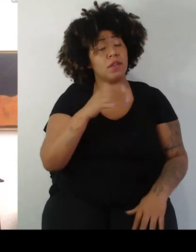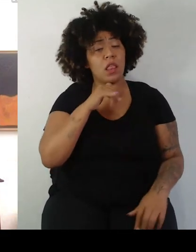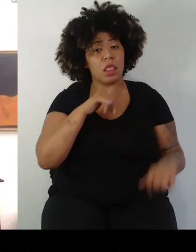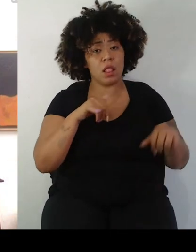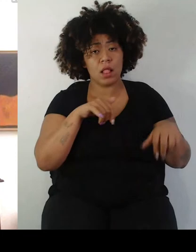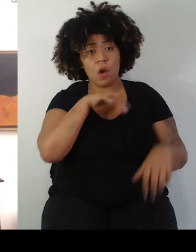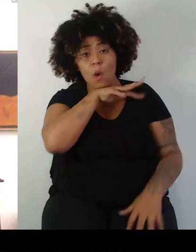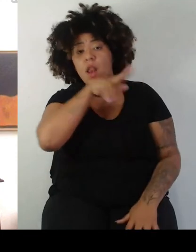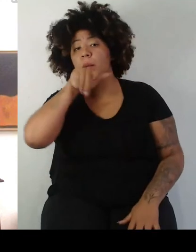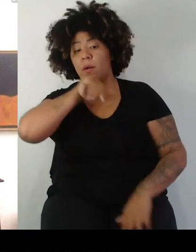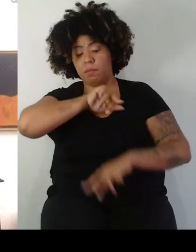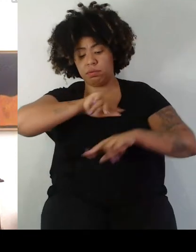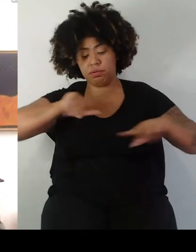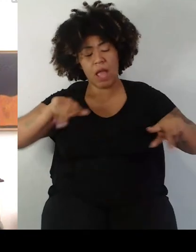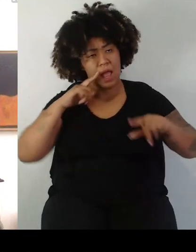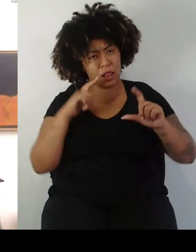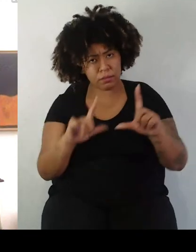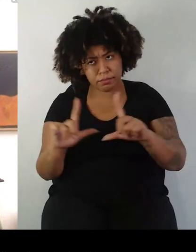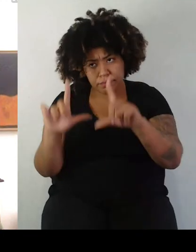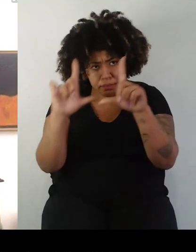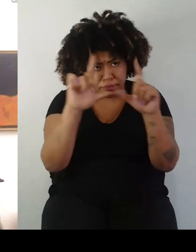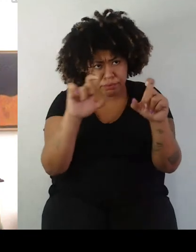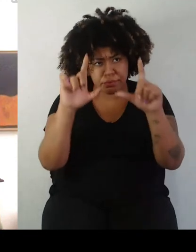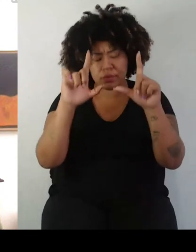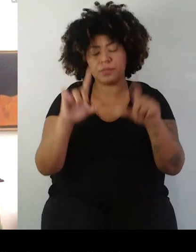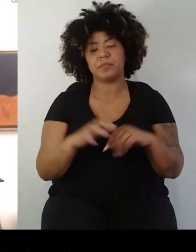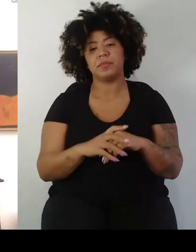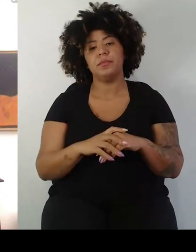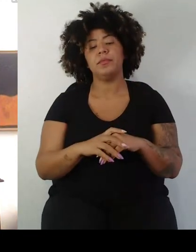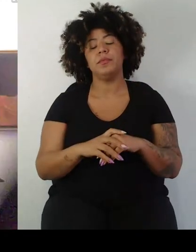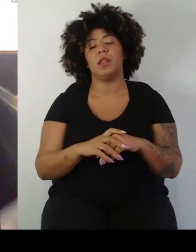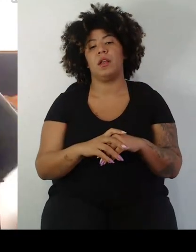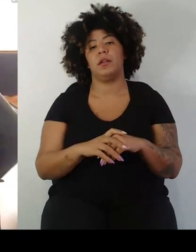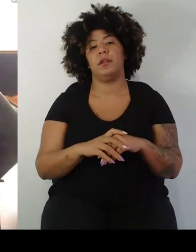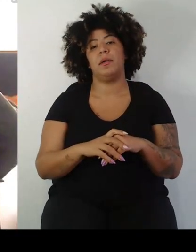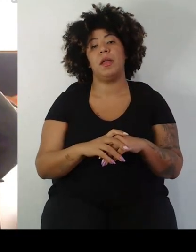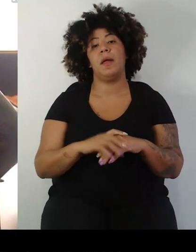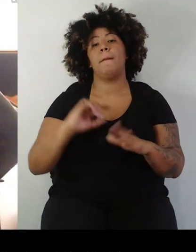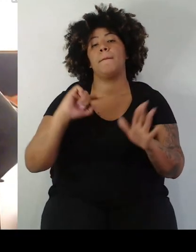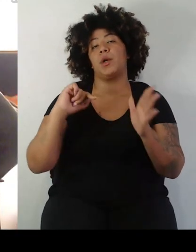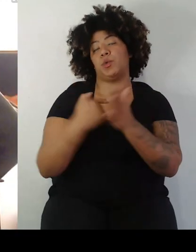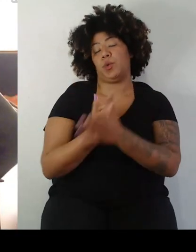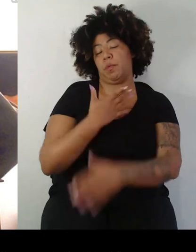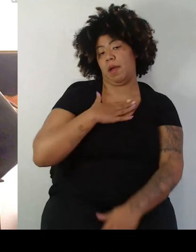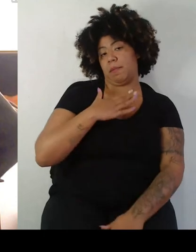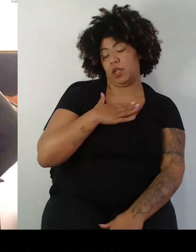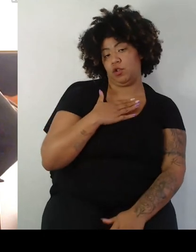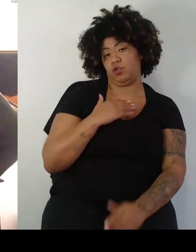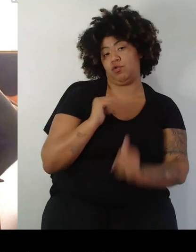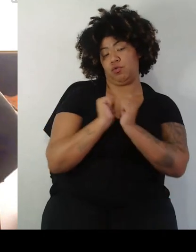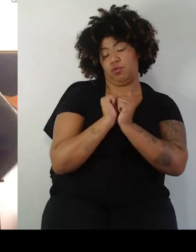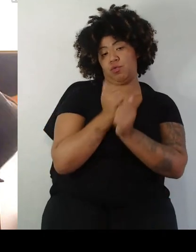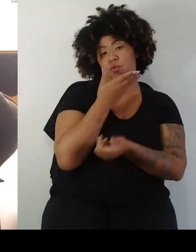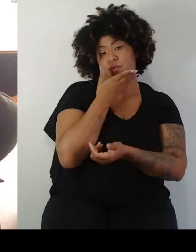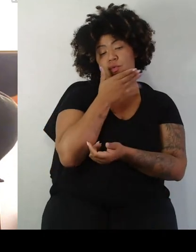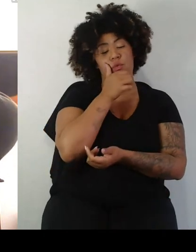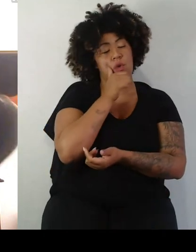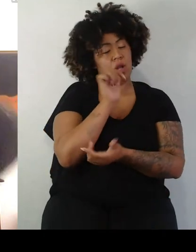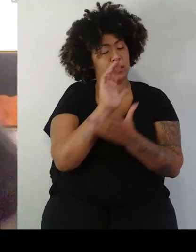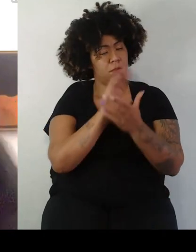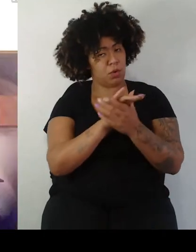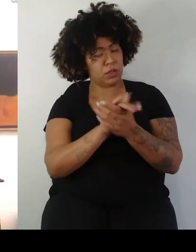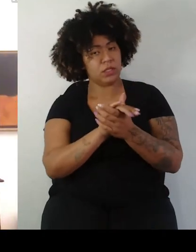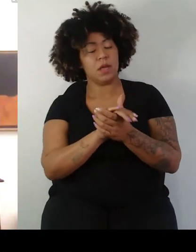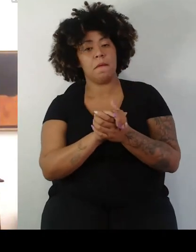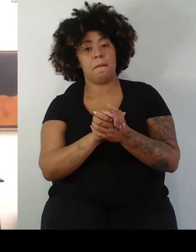uma vez me perguntaram a minha esposa e eu estávamos jantando na academia